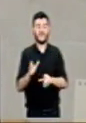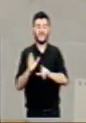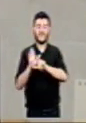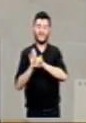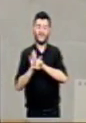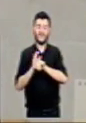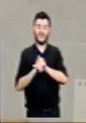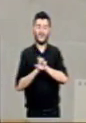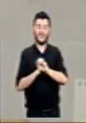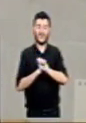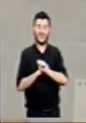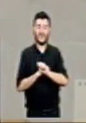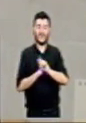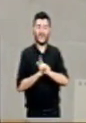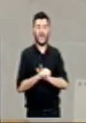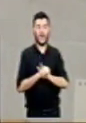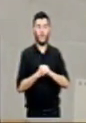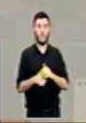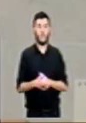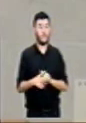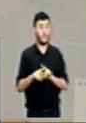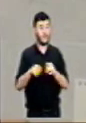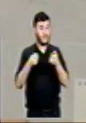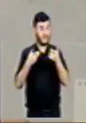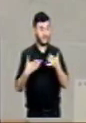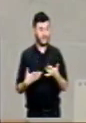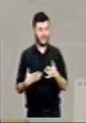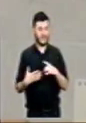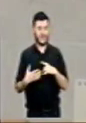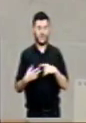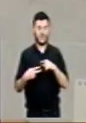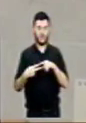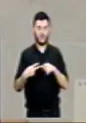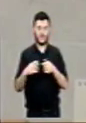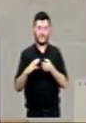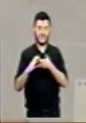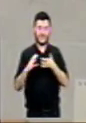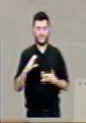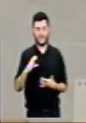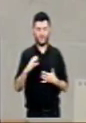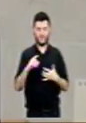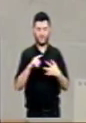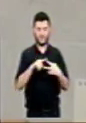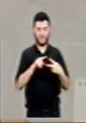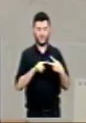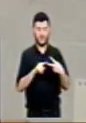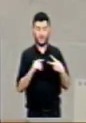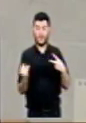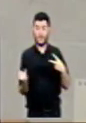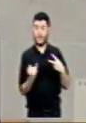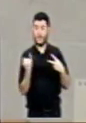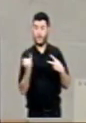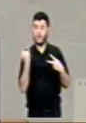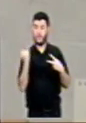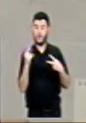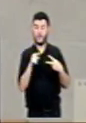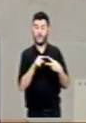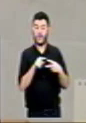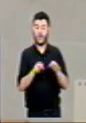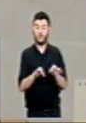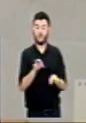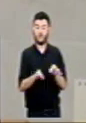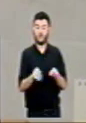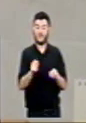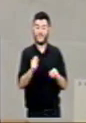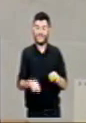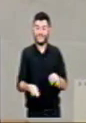aqui em consideração 2 elementos muito importantes do devido processo legal, que é o juiz competente, a definição do